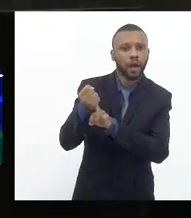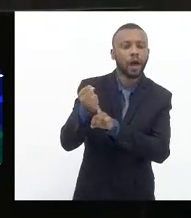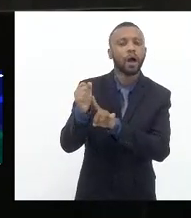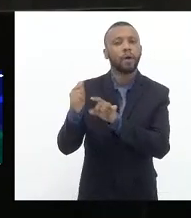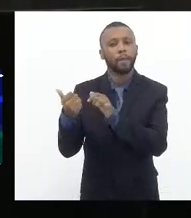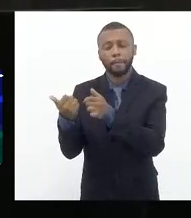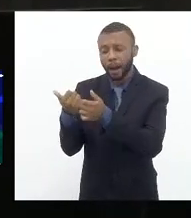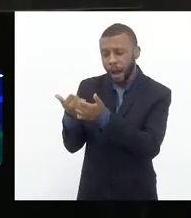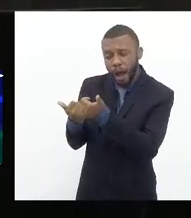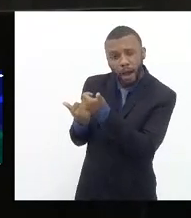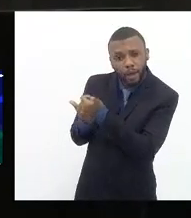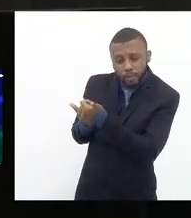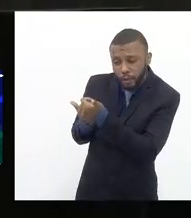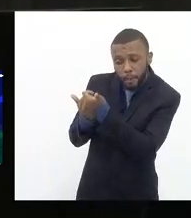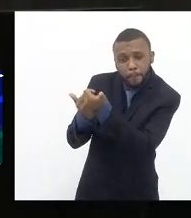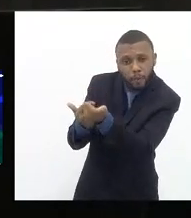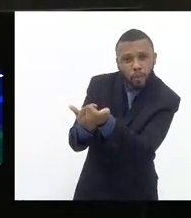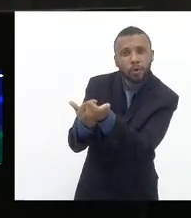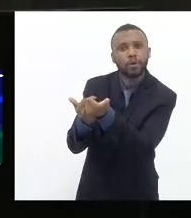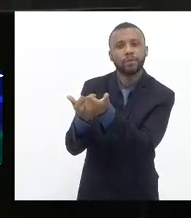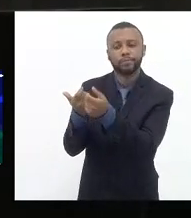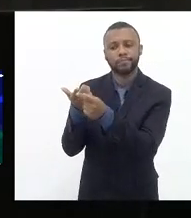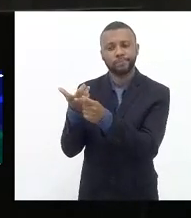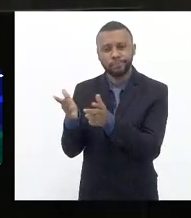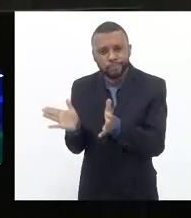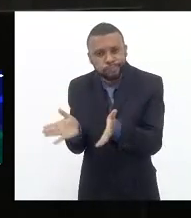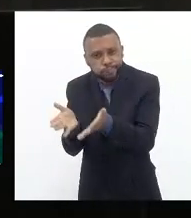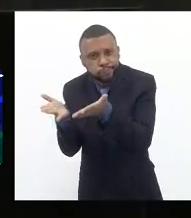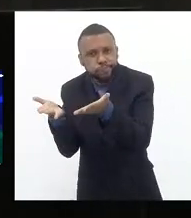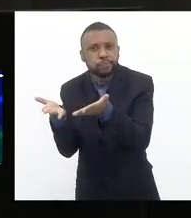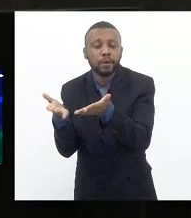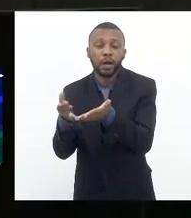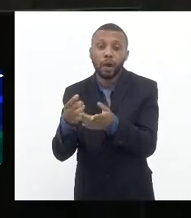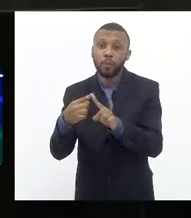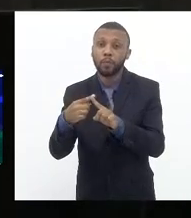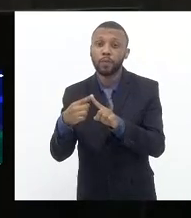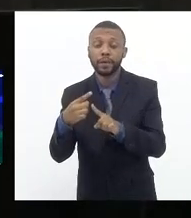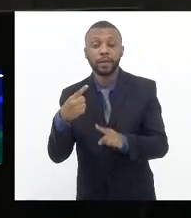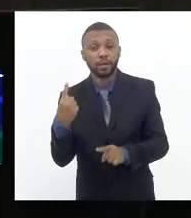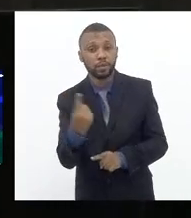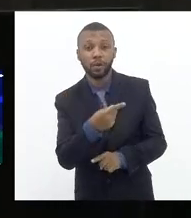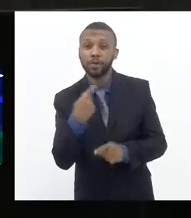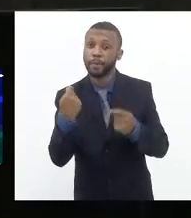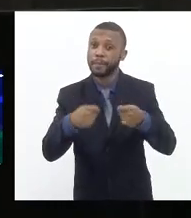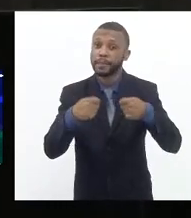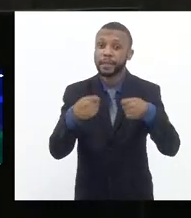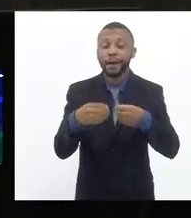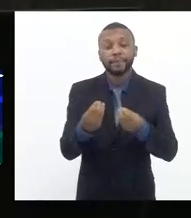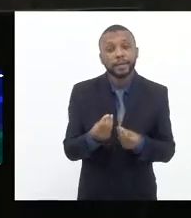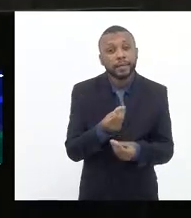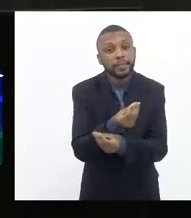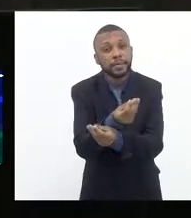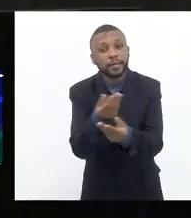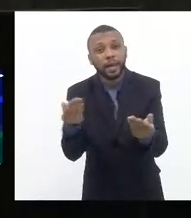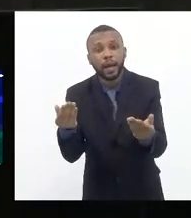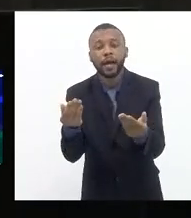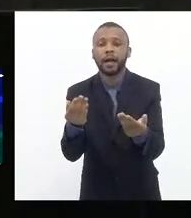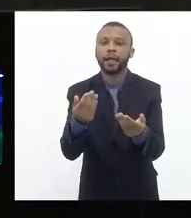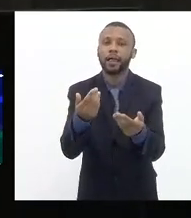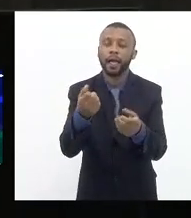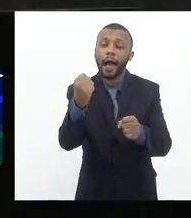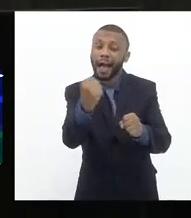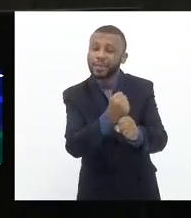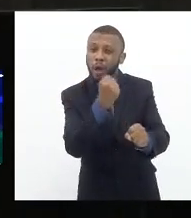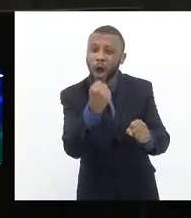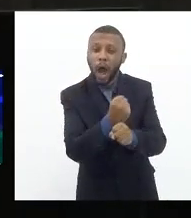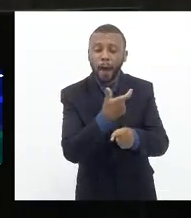para dar o que a gente precisava, entregar, né, os equipamentos, que eram as tubulações para